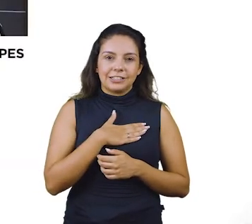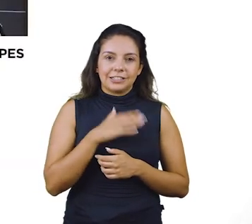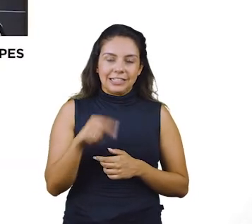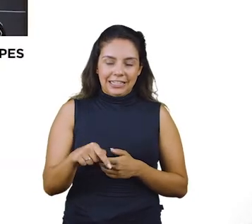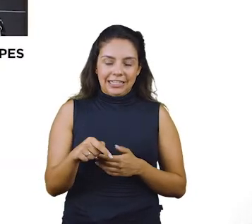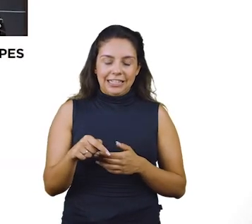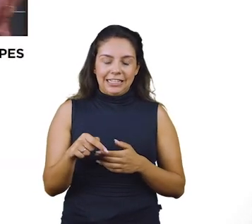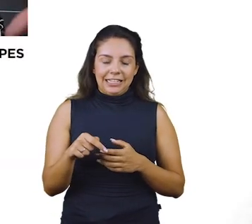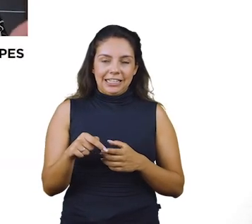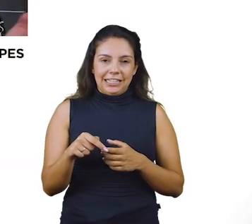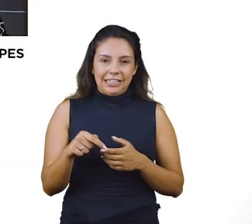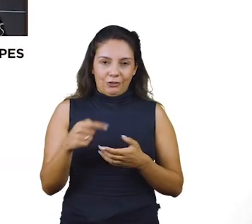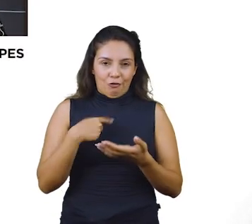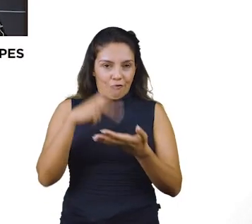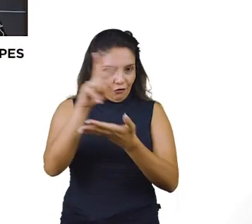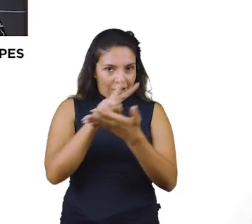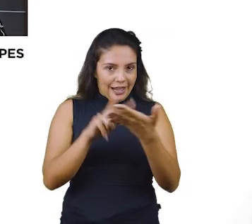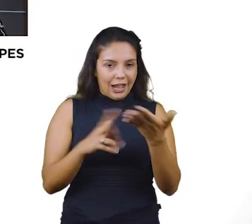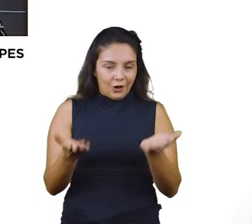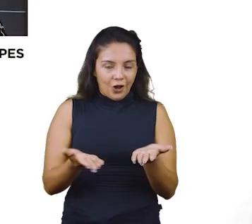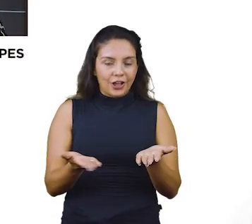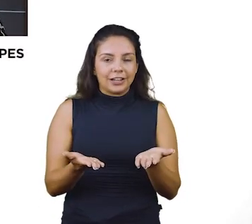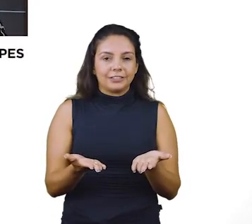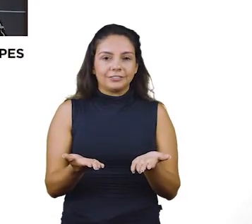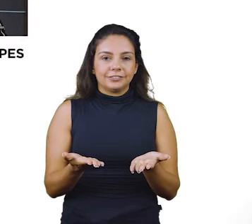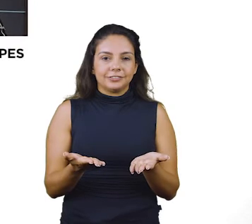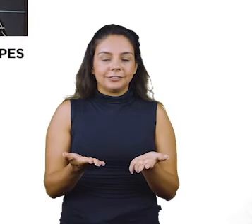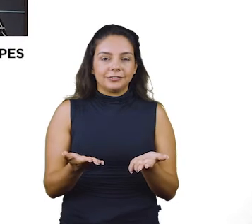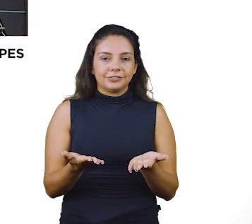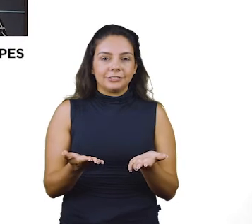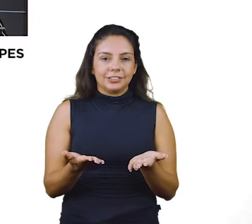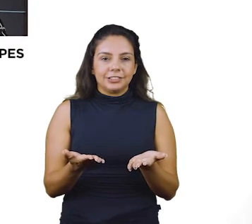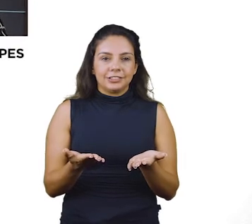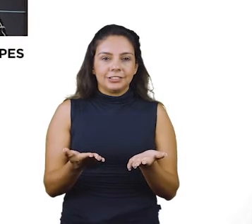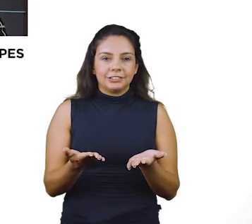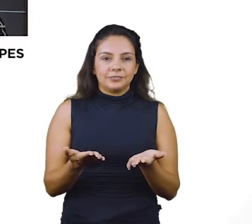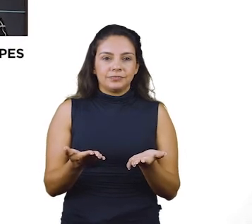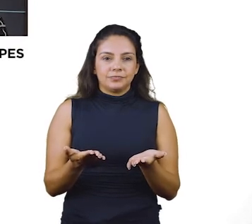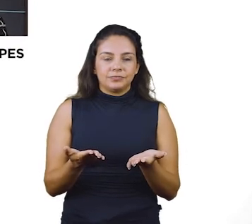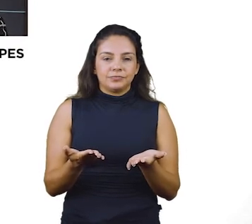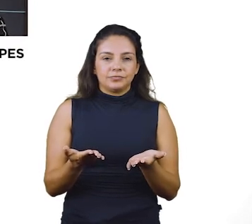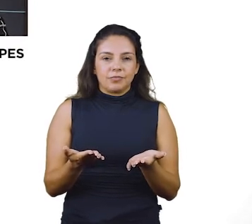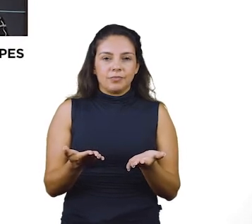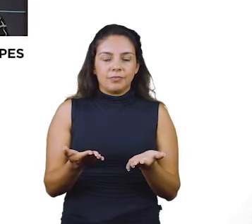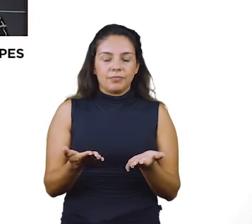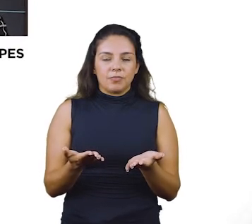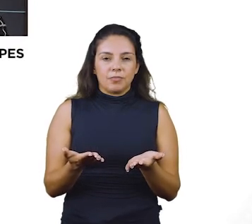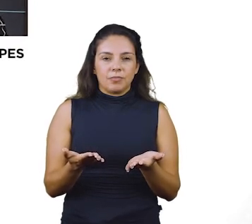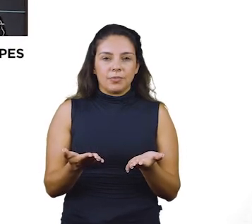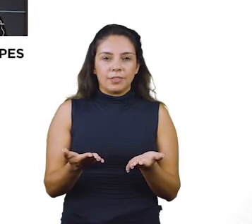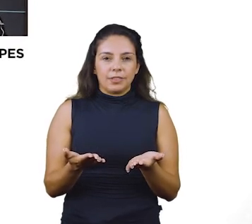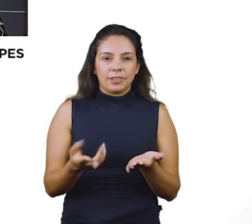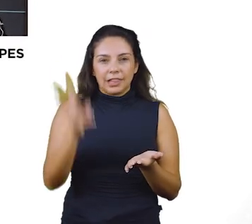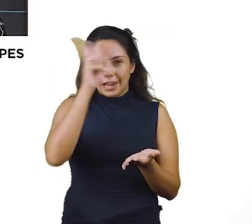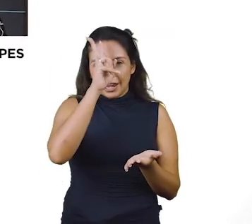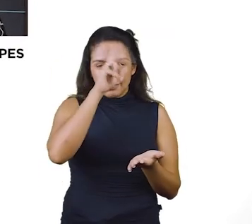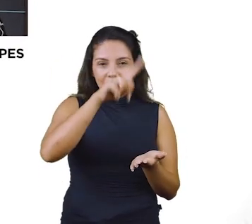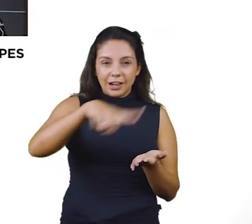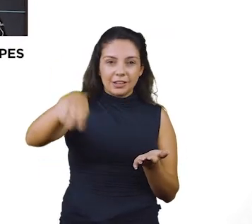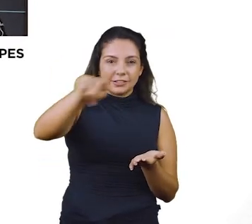trecho do poema, ou talvez se der tempo ler o poema inteiro, na memória